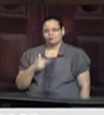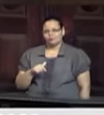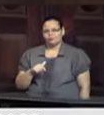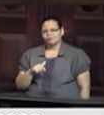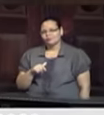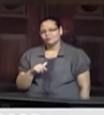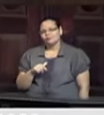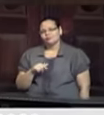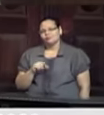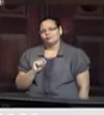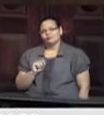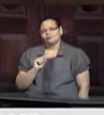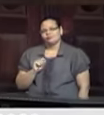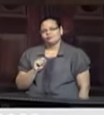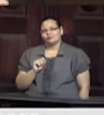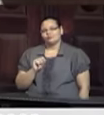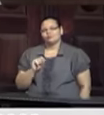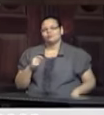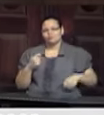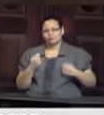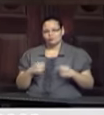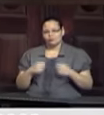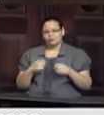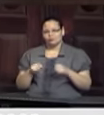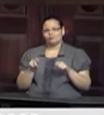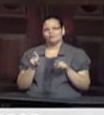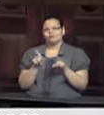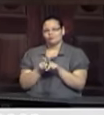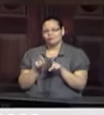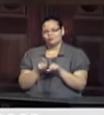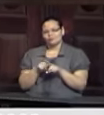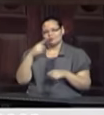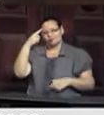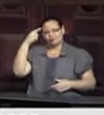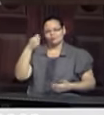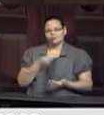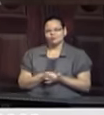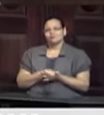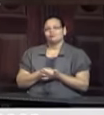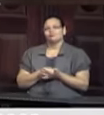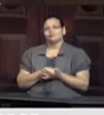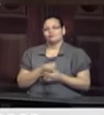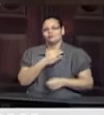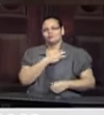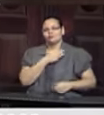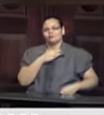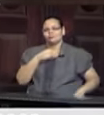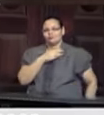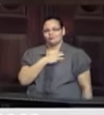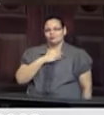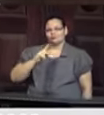além disso, tem também a decisão do Ministério Público,